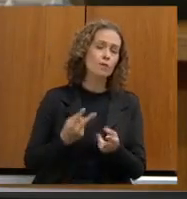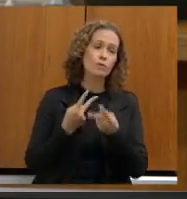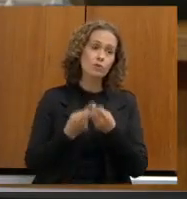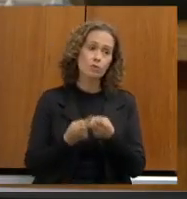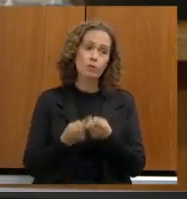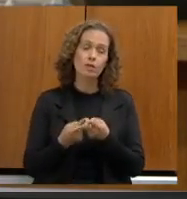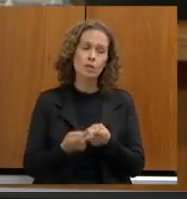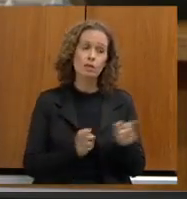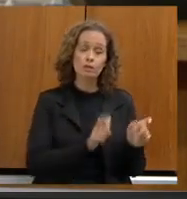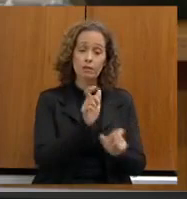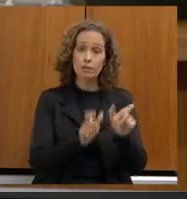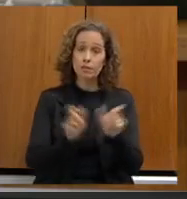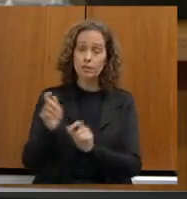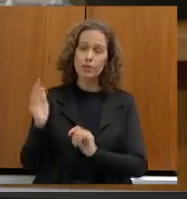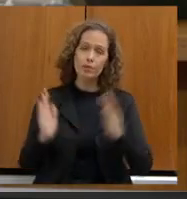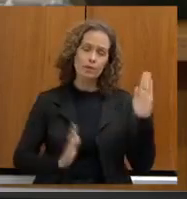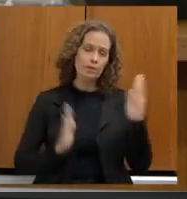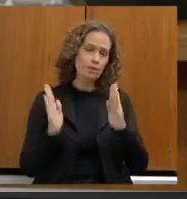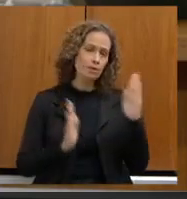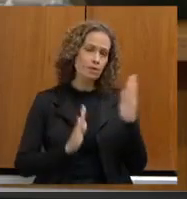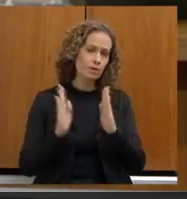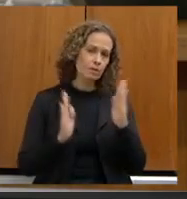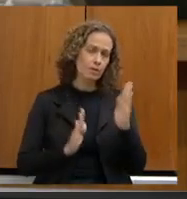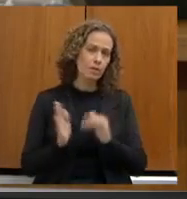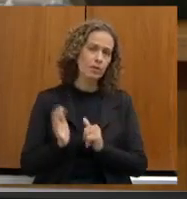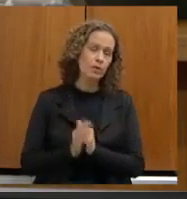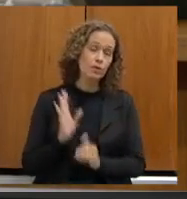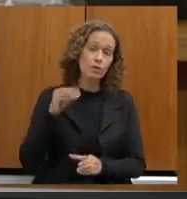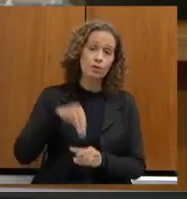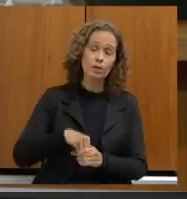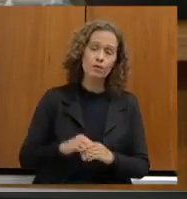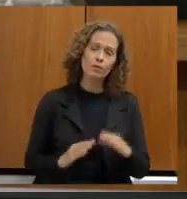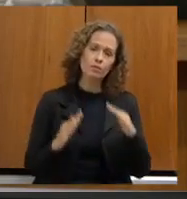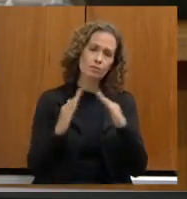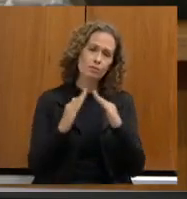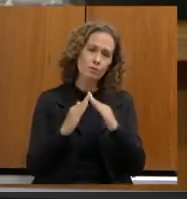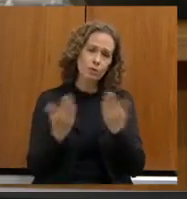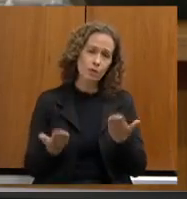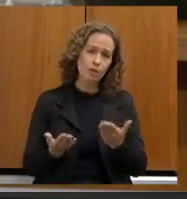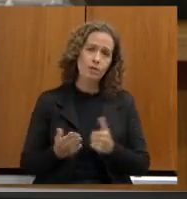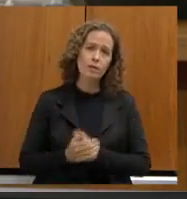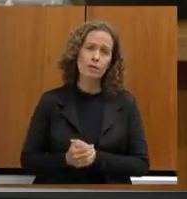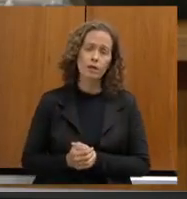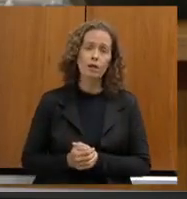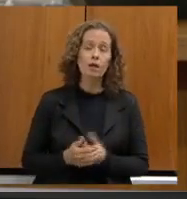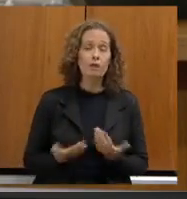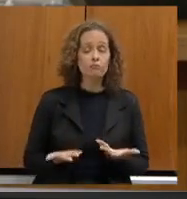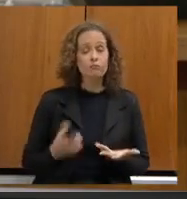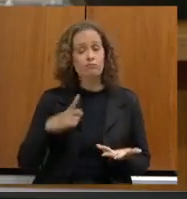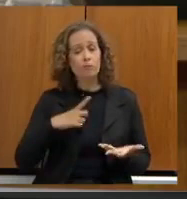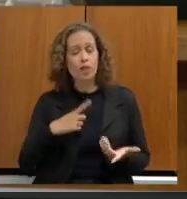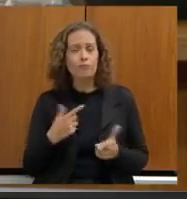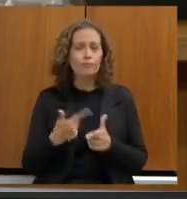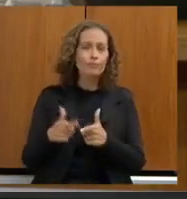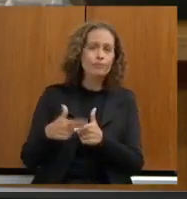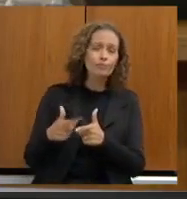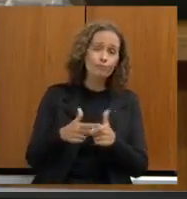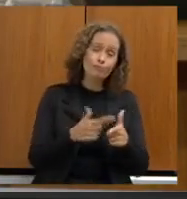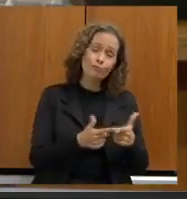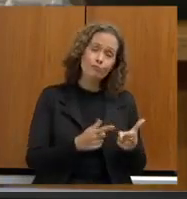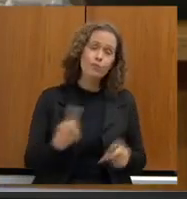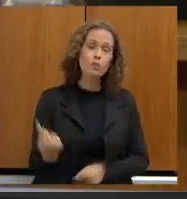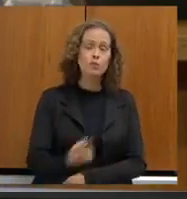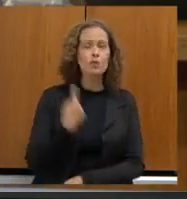das pessoas desse período ficar enclausurada dentro de casa naturalmente que isso tem alguns efeitos dentre eles da gente acredita